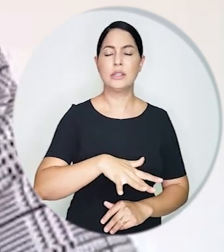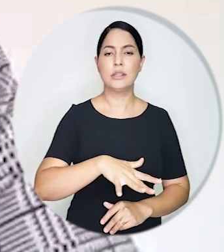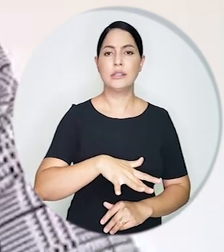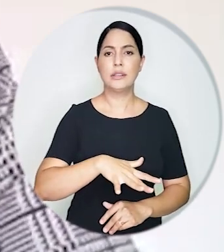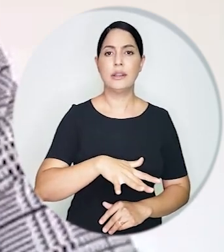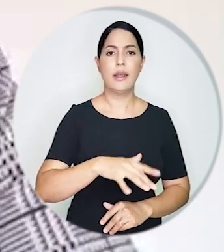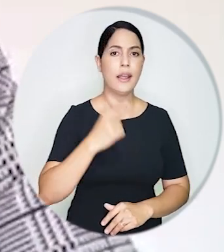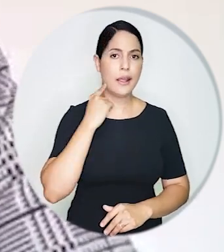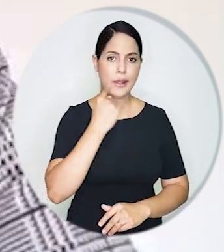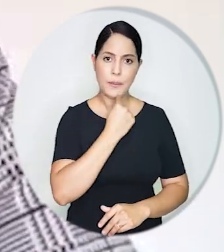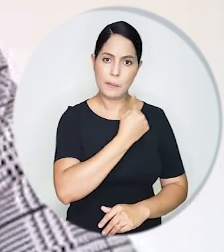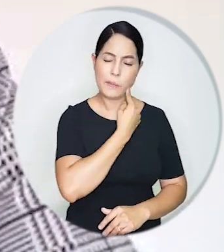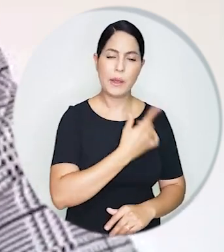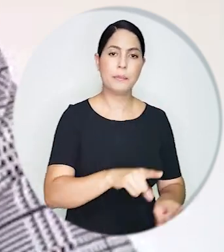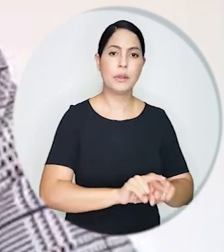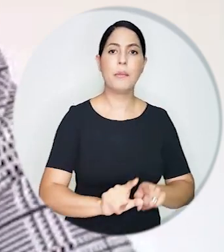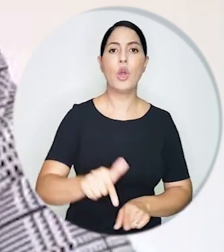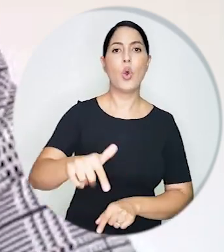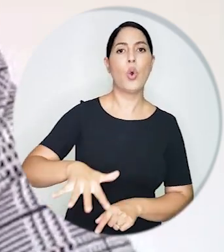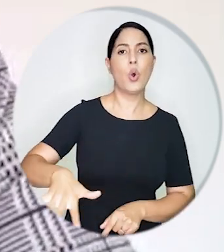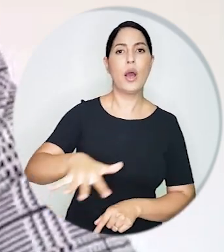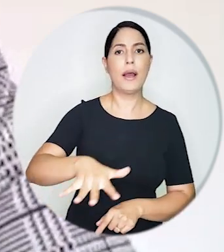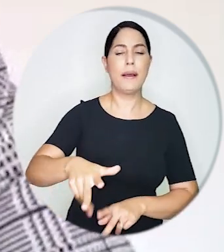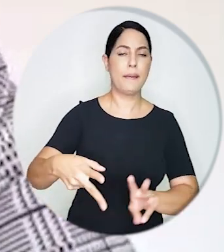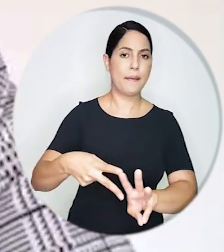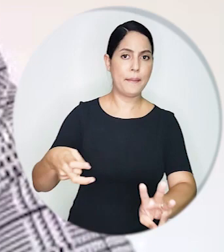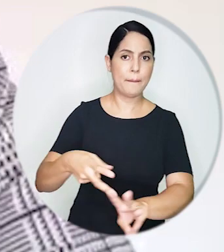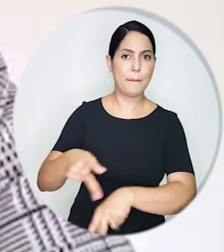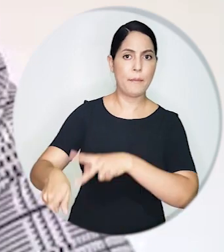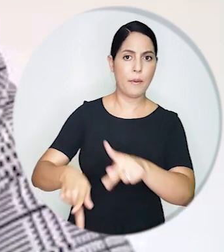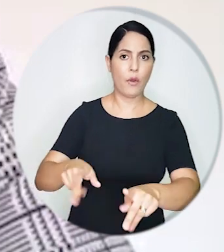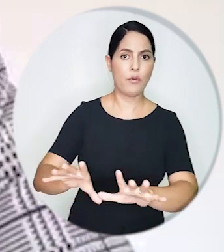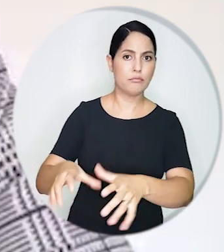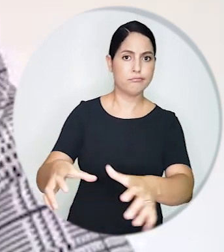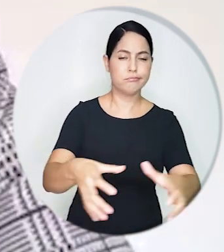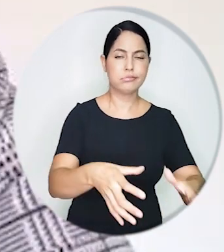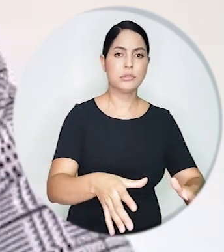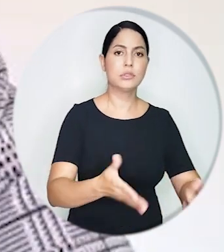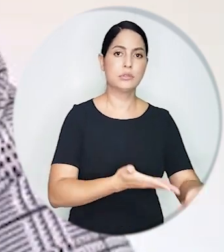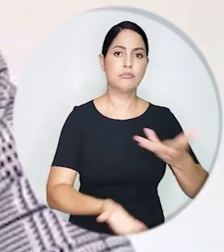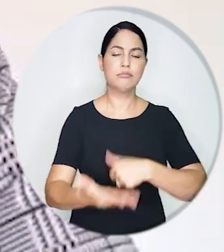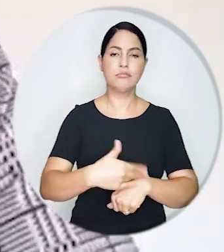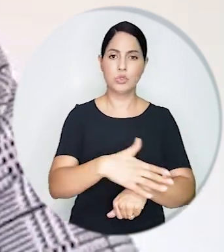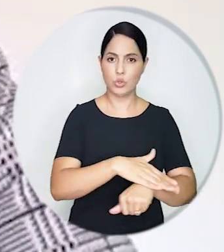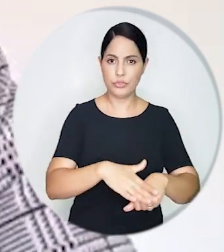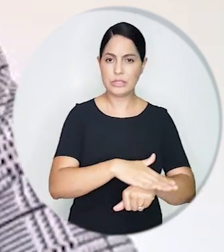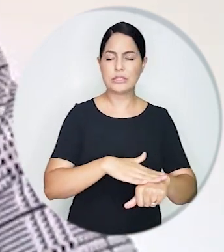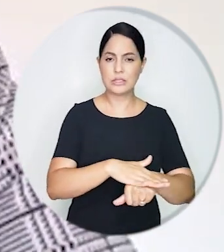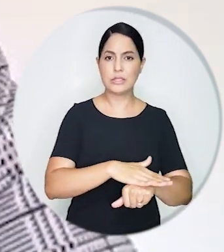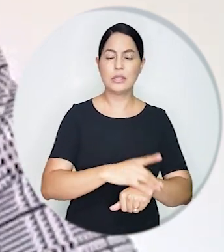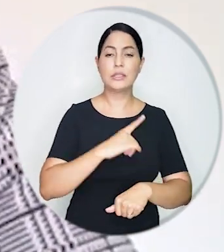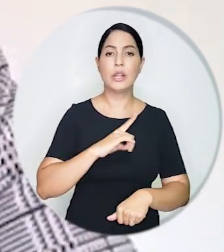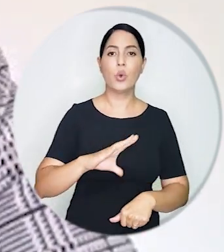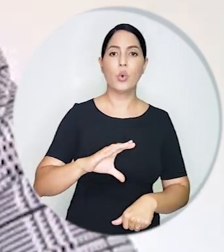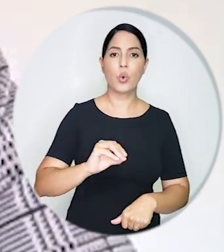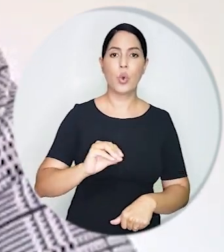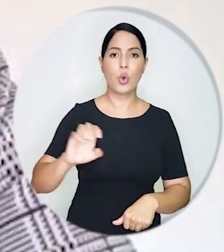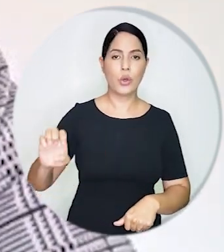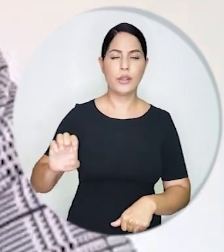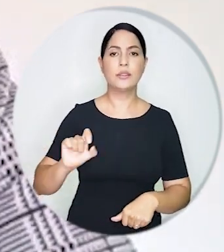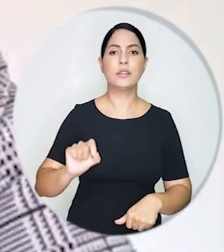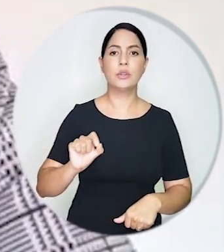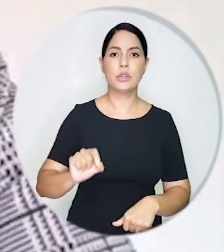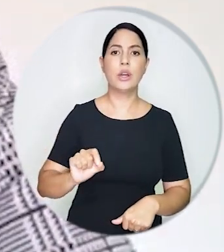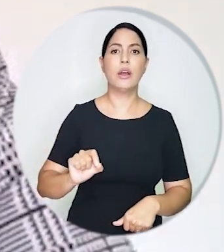Yanomamis e de outros povos também, conversar com o Conselho de Indígenas de Roraima, com o COI, com